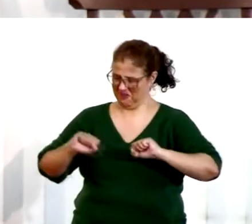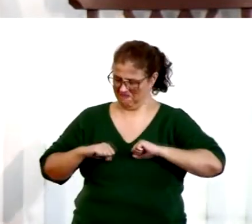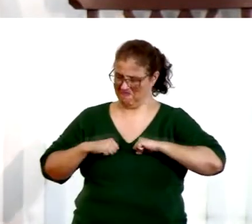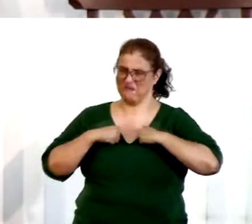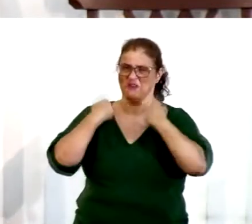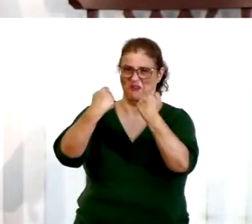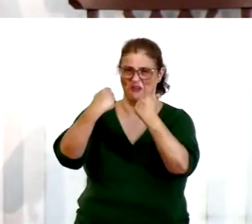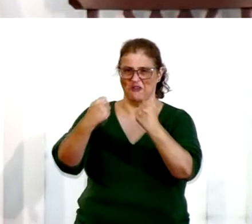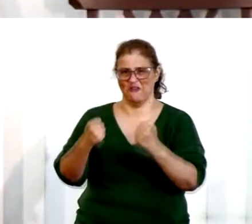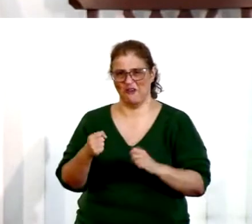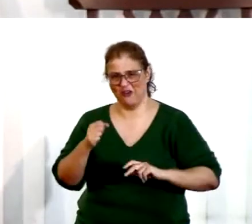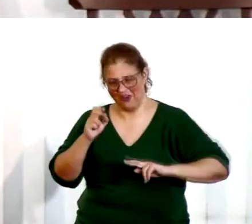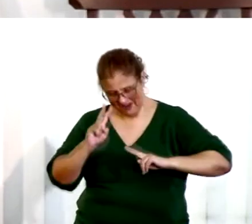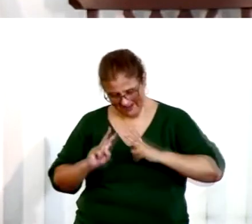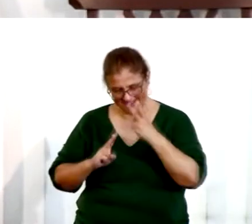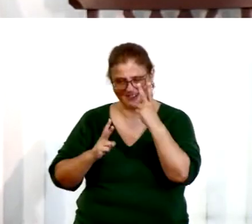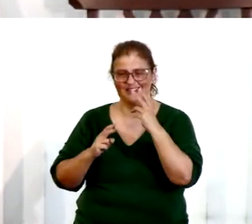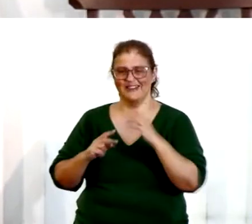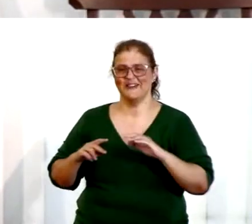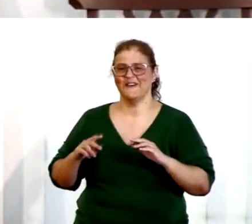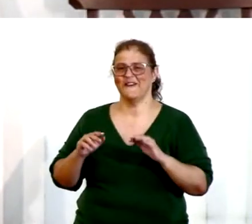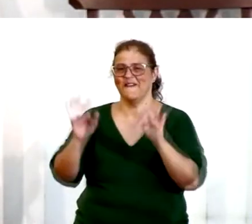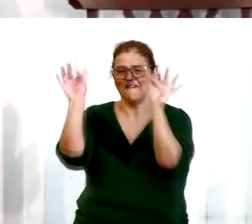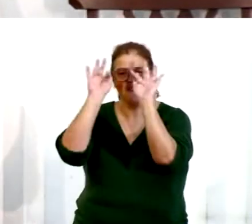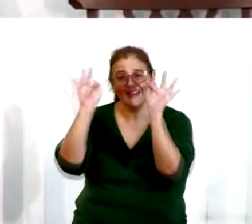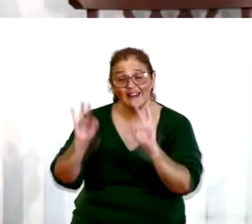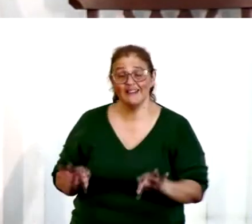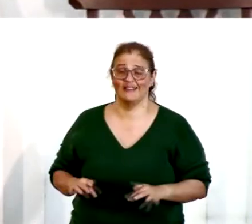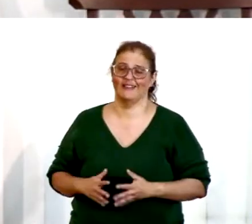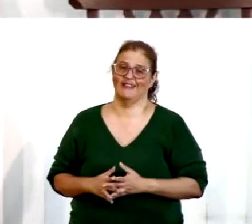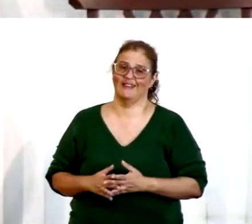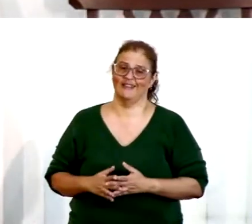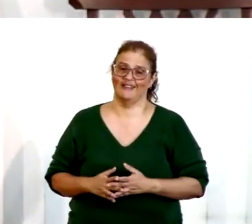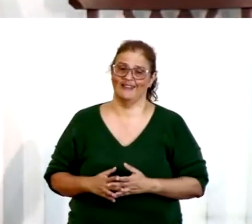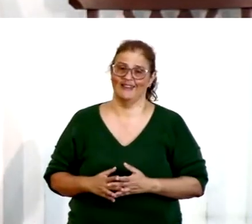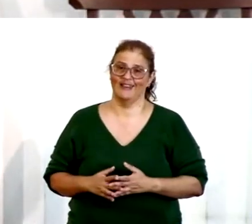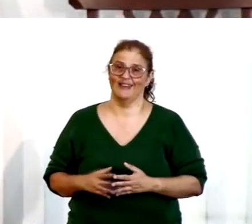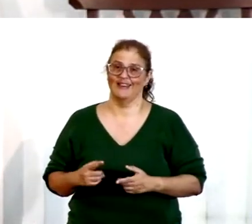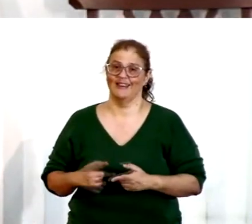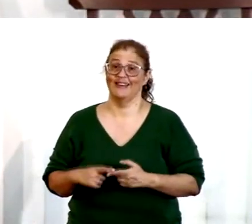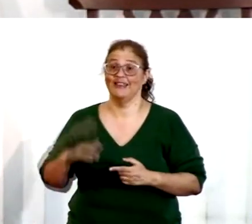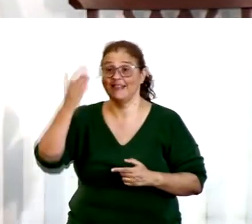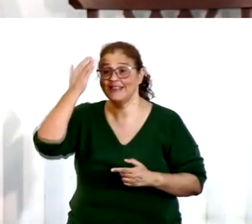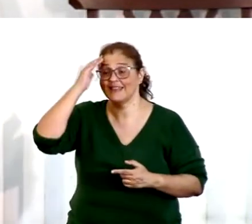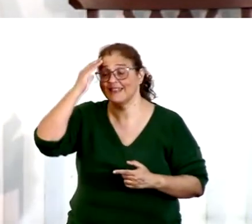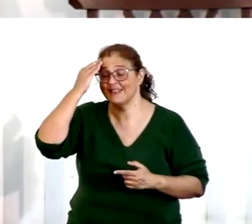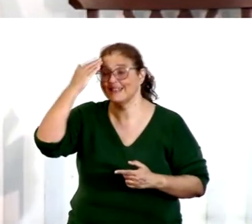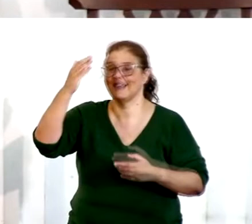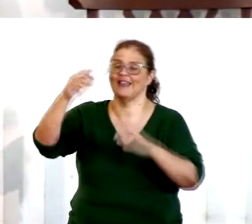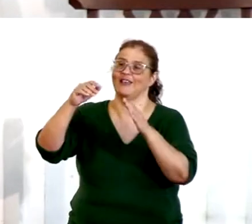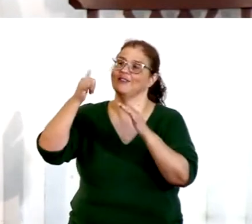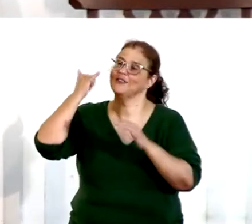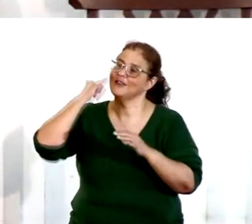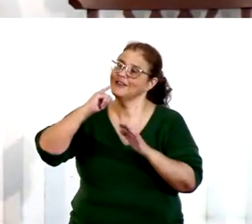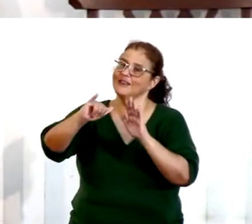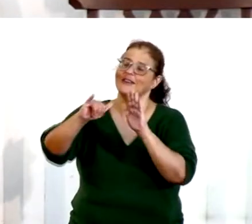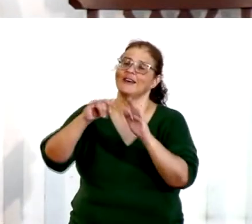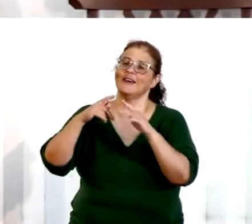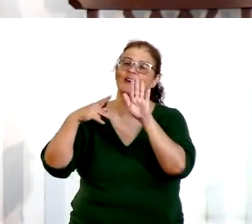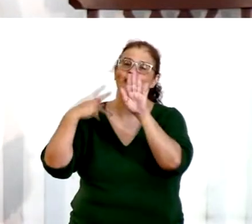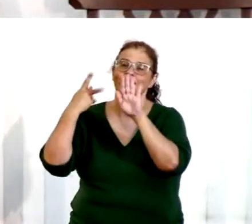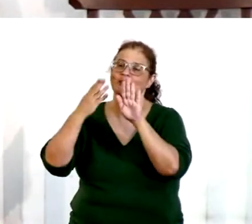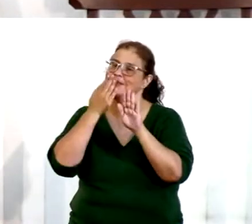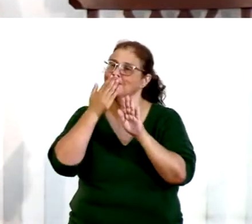A igreja é uma comunidade de gente que crê nas promessas. Mas ela precisa saber quais são as promessas. Como é que nós vamos crer em promessas que